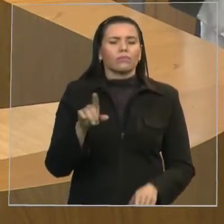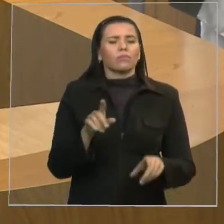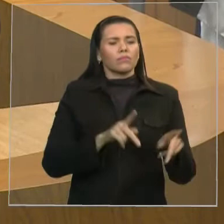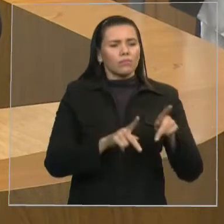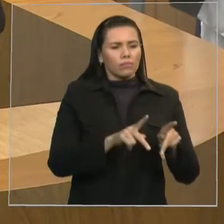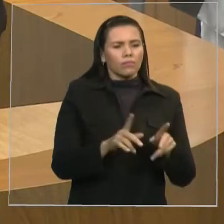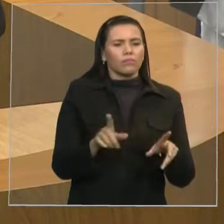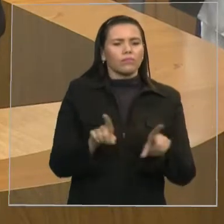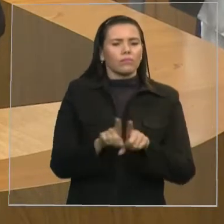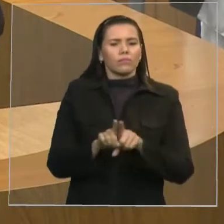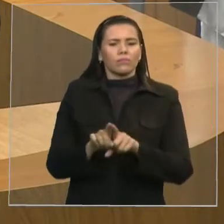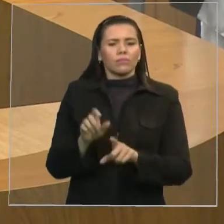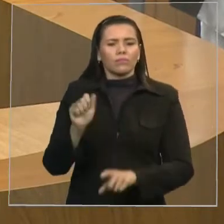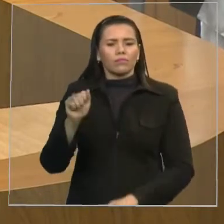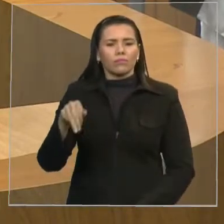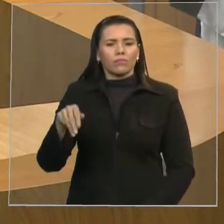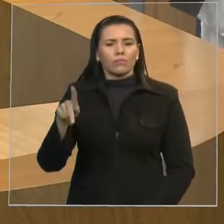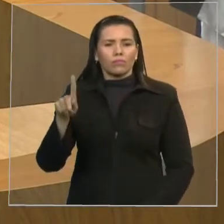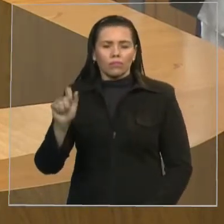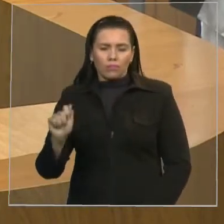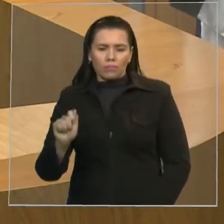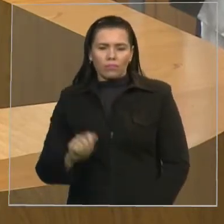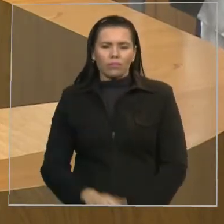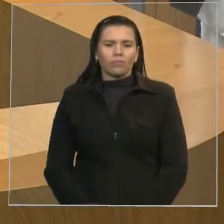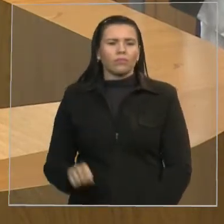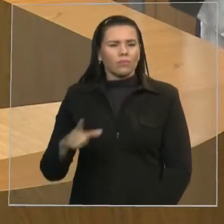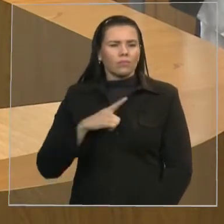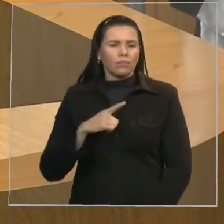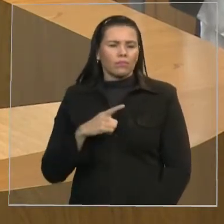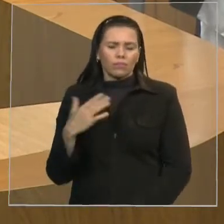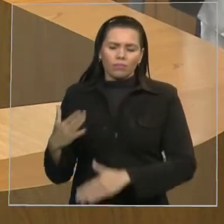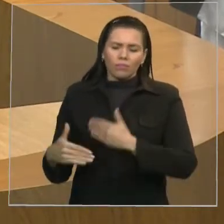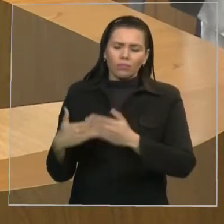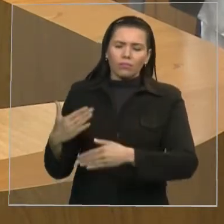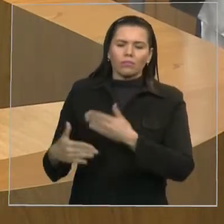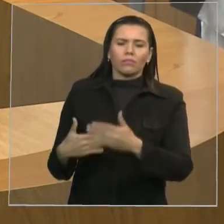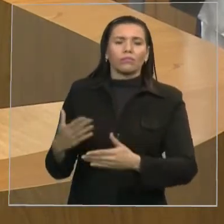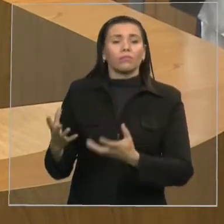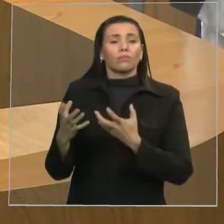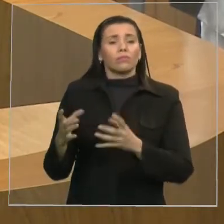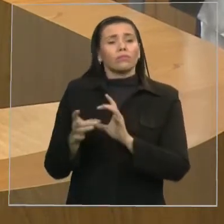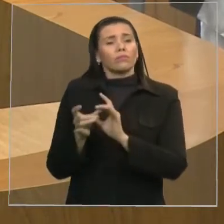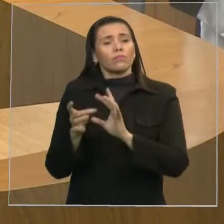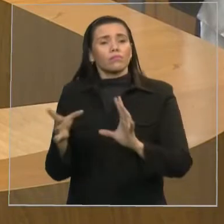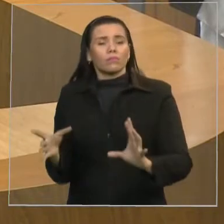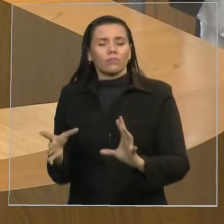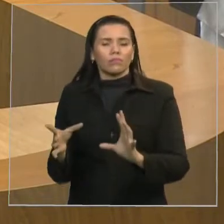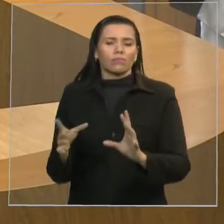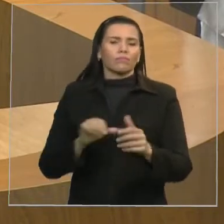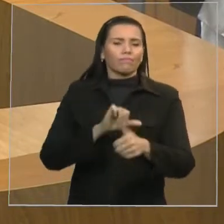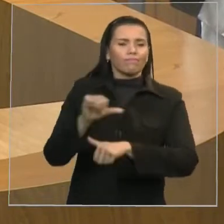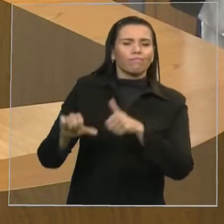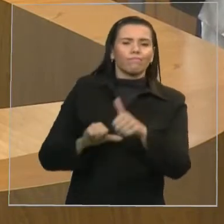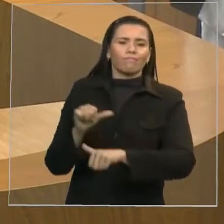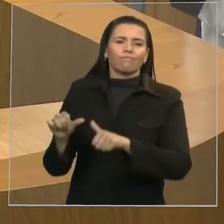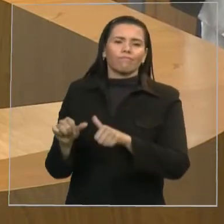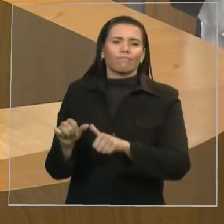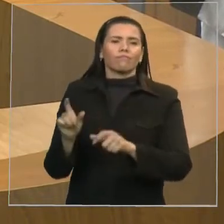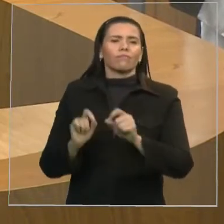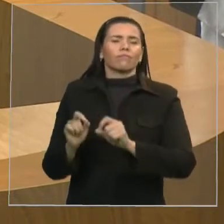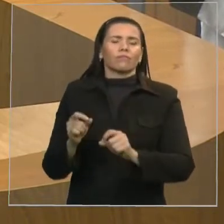Rampa, que está com um processo de emancipação para município do estado do